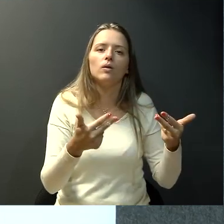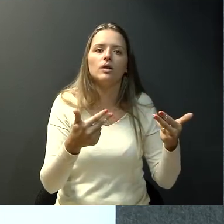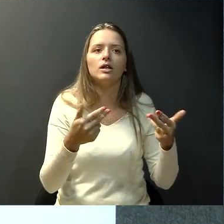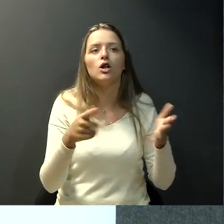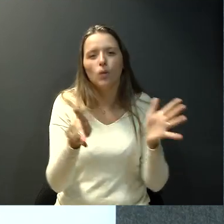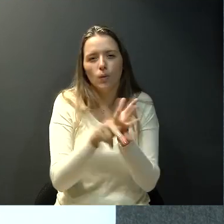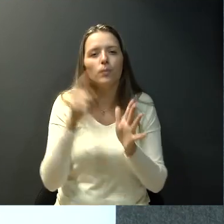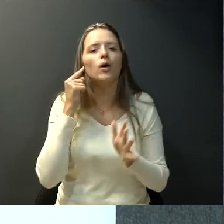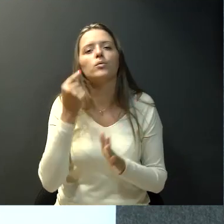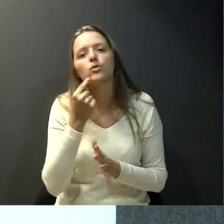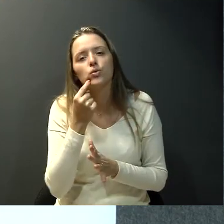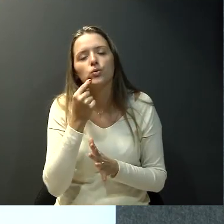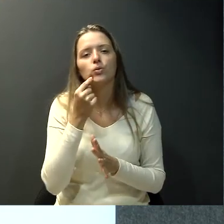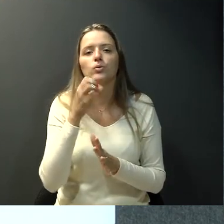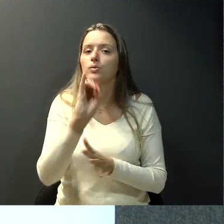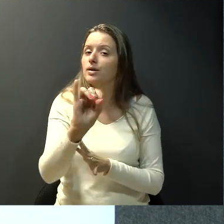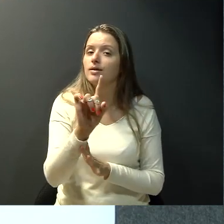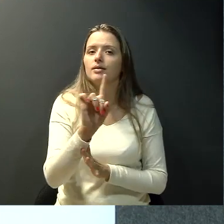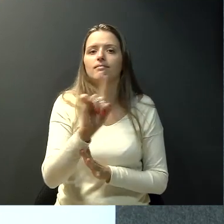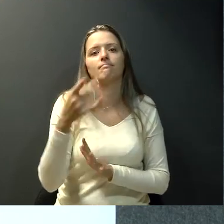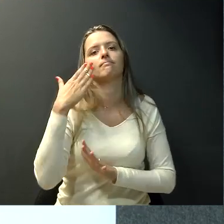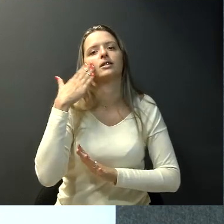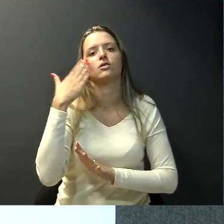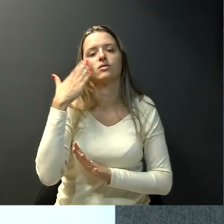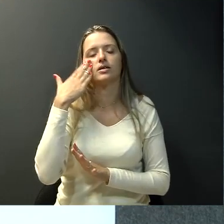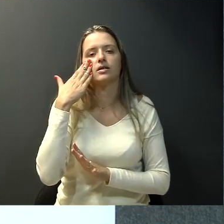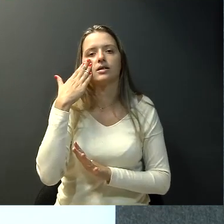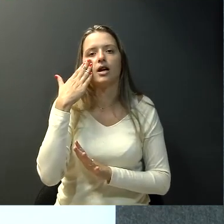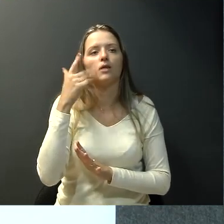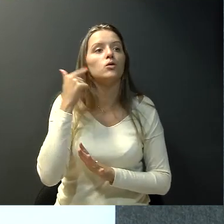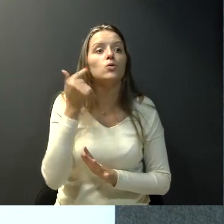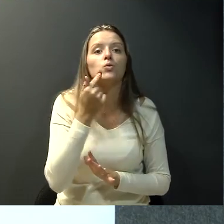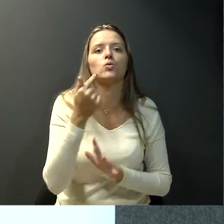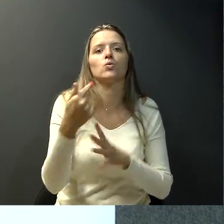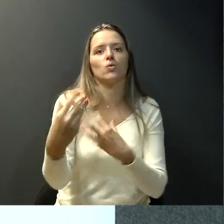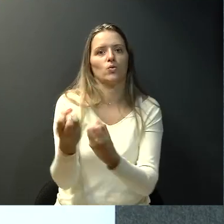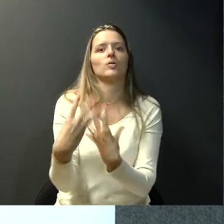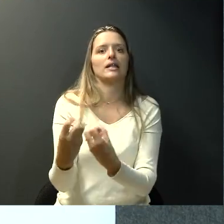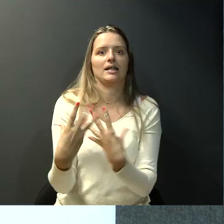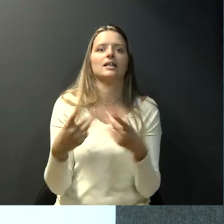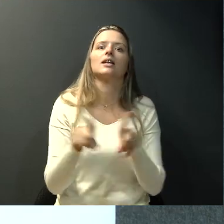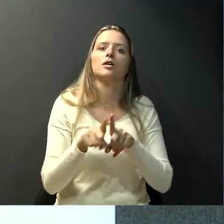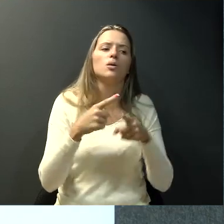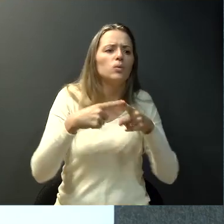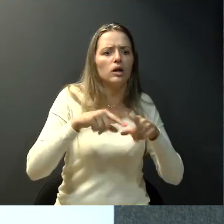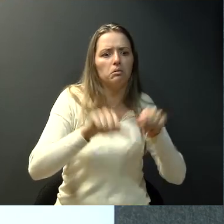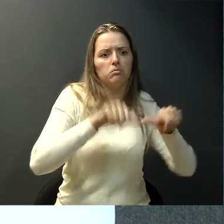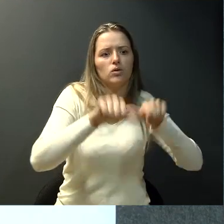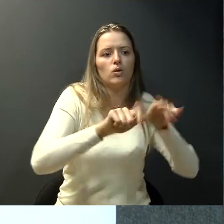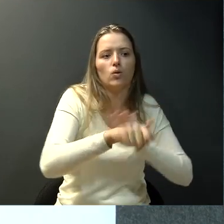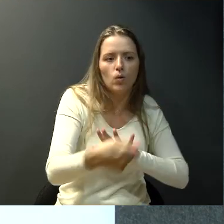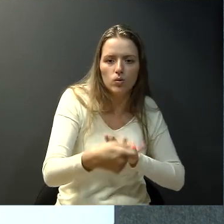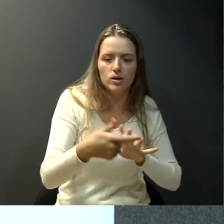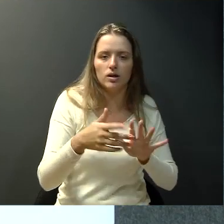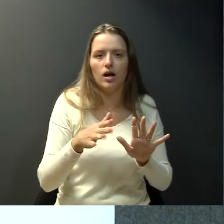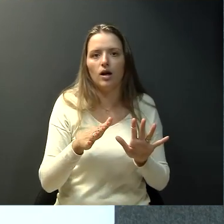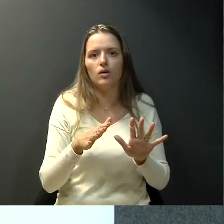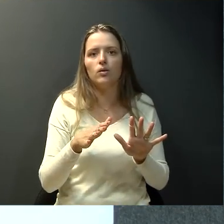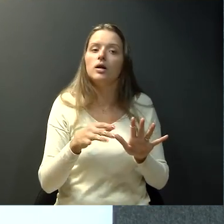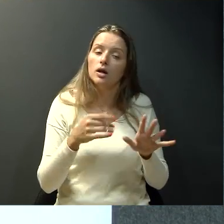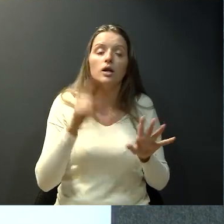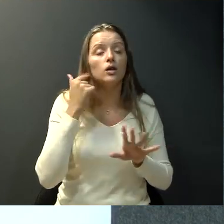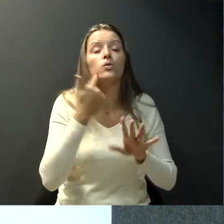surdos, tu não sabe, eles são muito, assim, receptivos com isso, eles te ensinam também. Porque muitas vezes mudou o sinal, que para eles não é aquele,